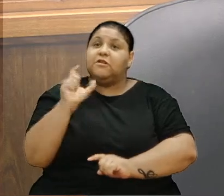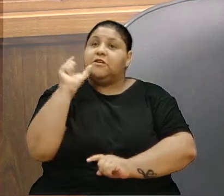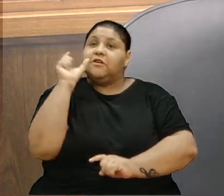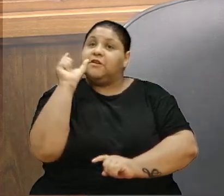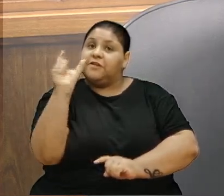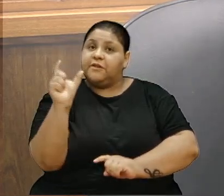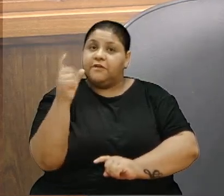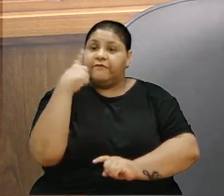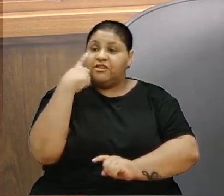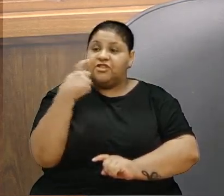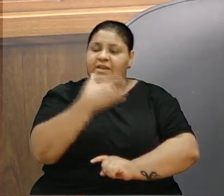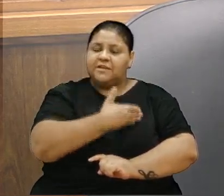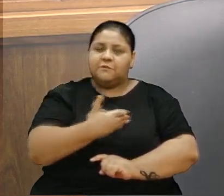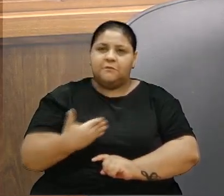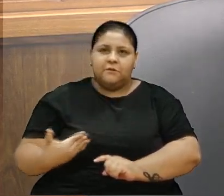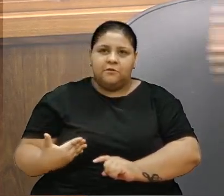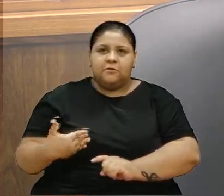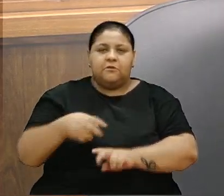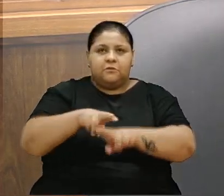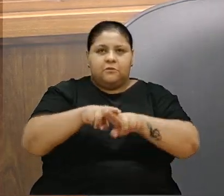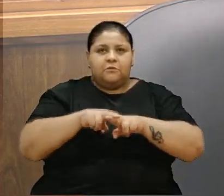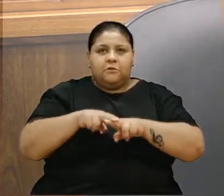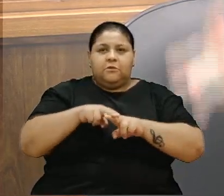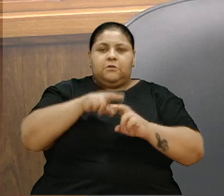de interesse público. É por isso que uma